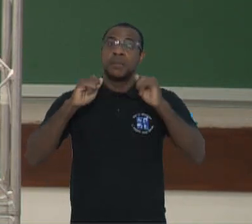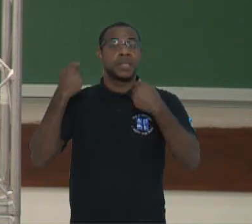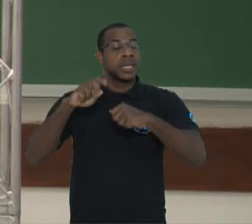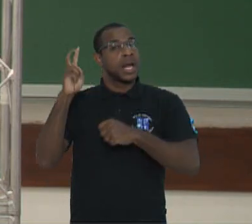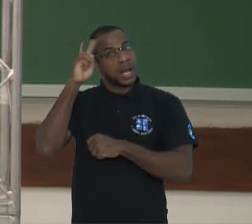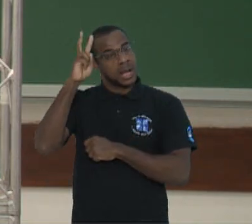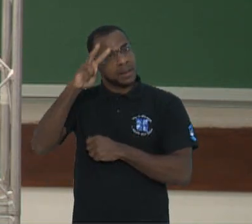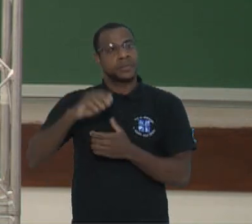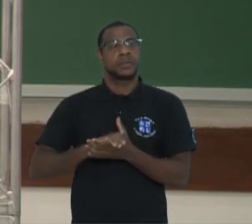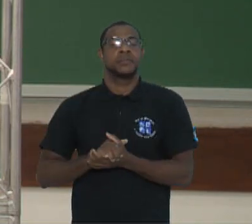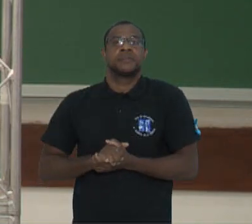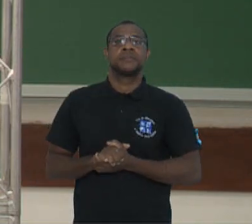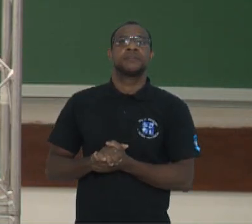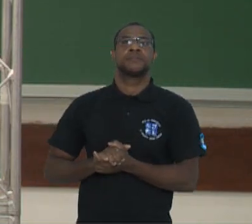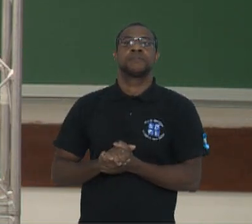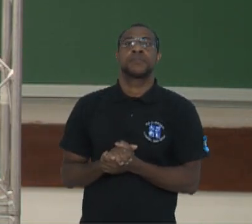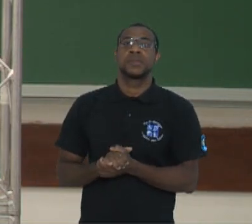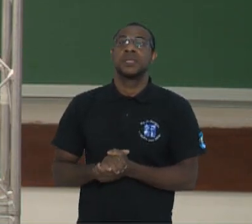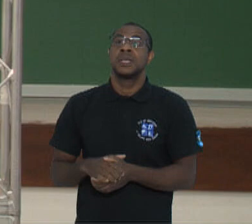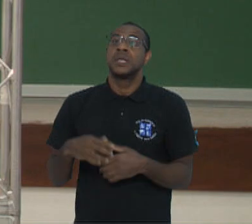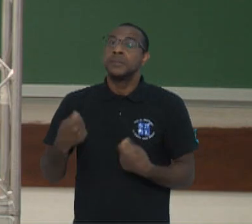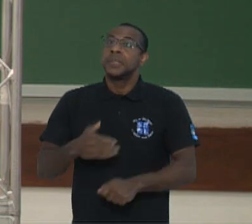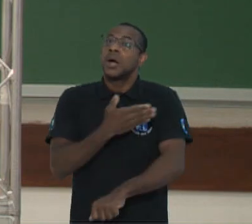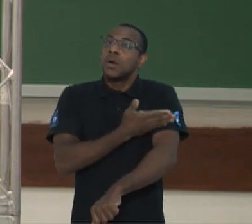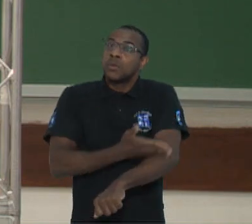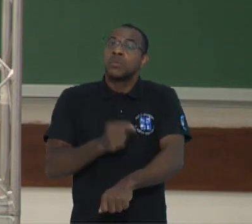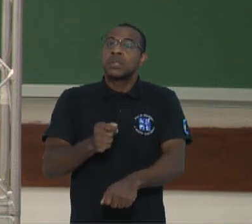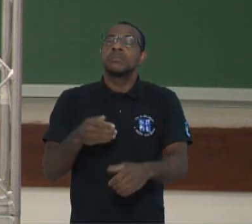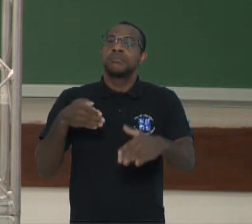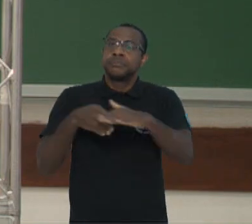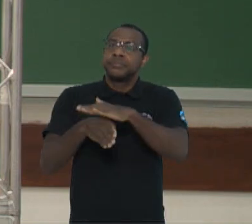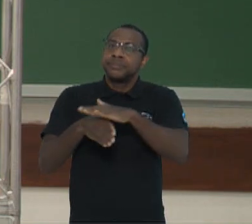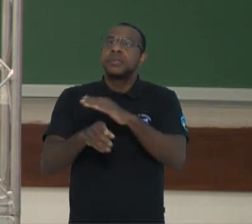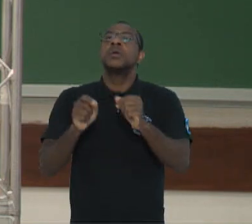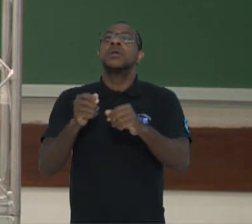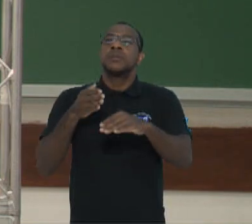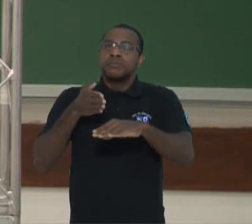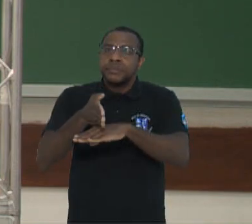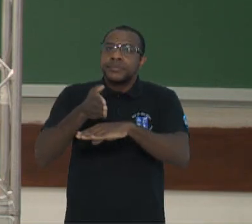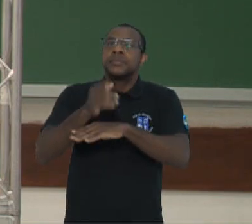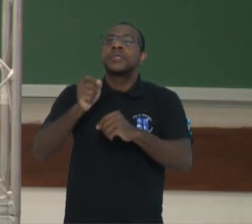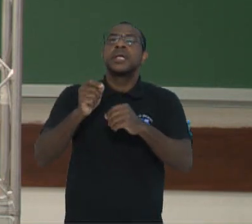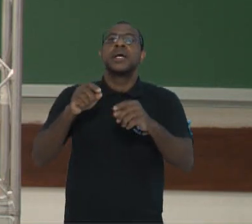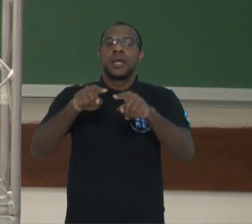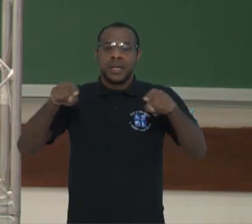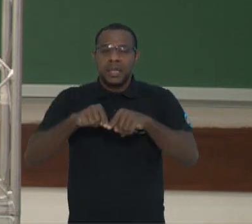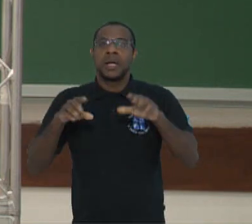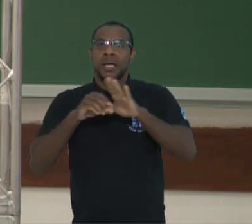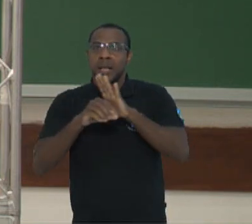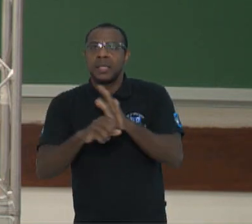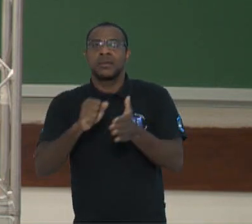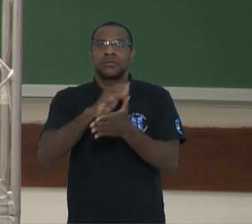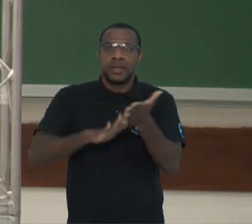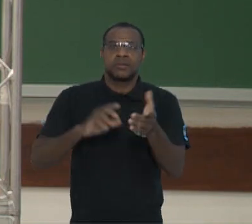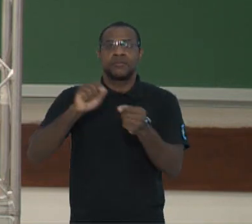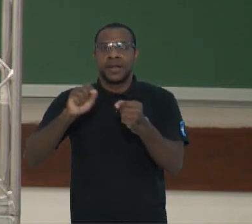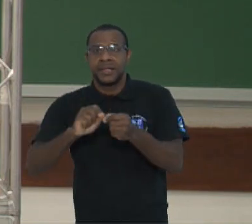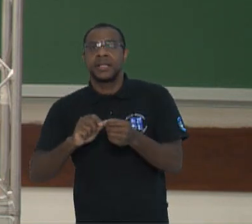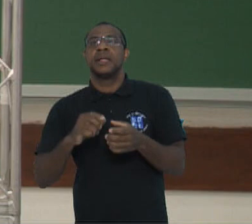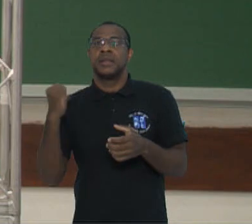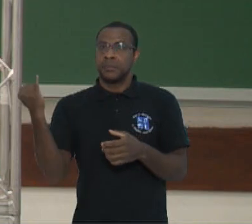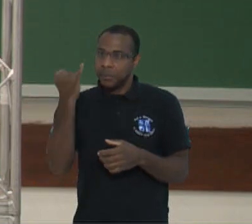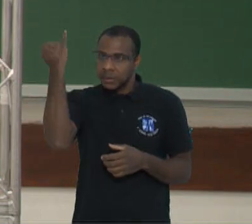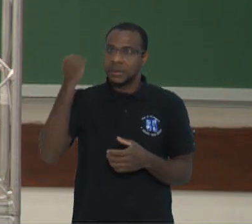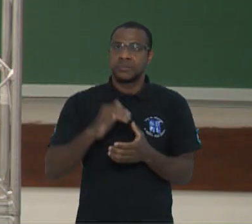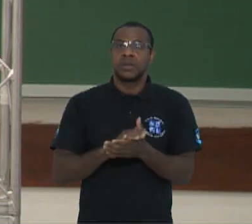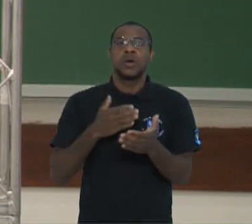lembrar. Tornem um hábito o acesso ao Classroom, a visitação das atividades que vocês têm ali para poder fazer. E no caso